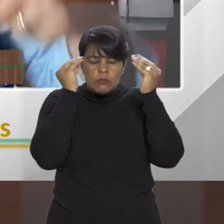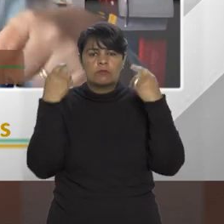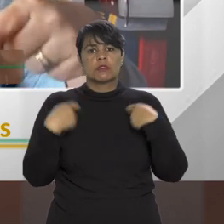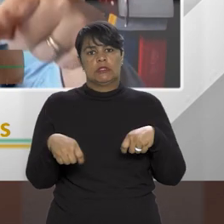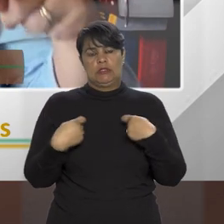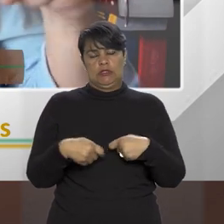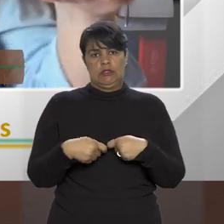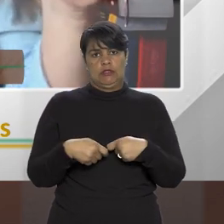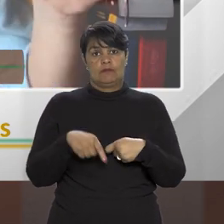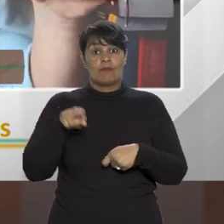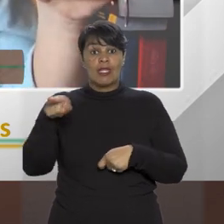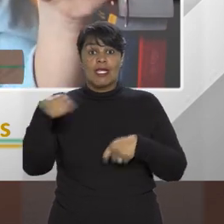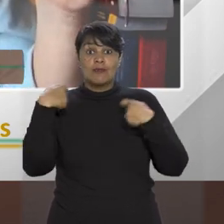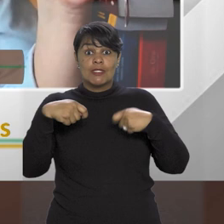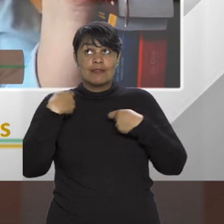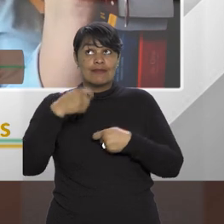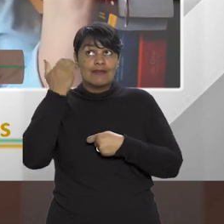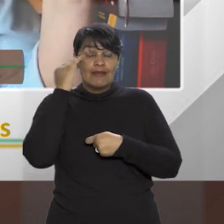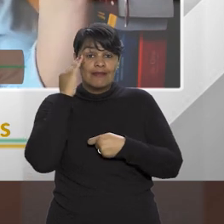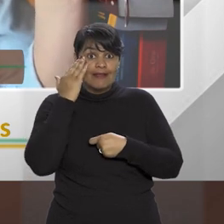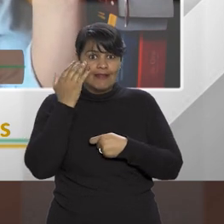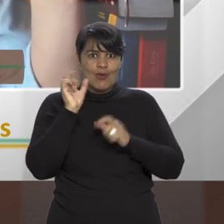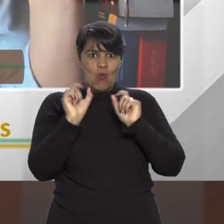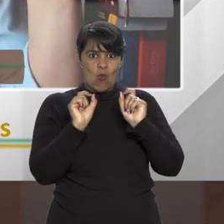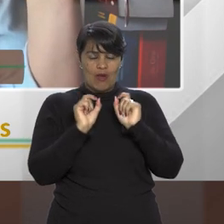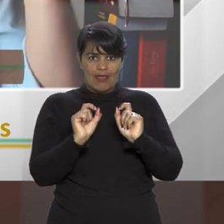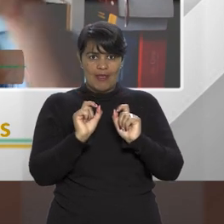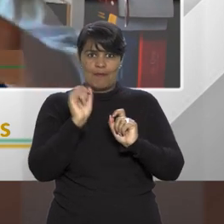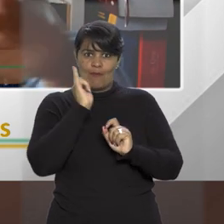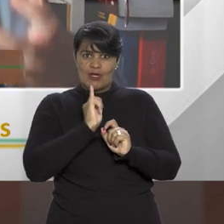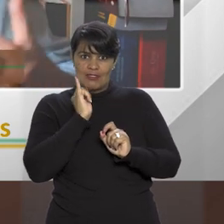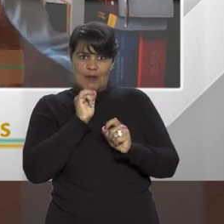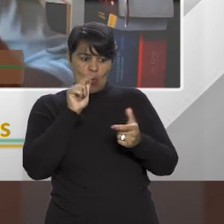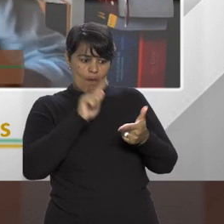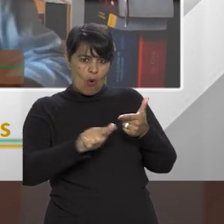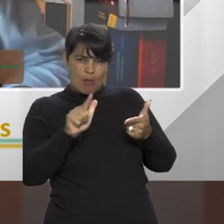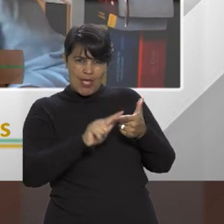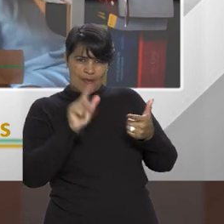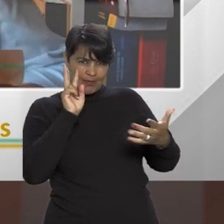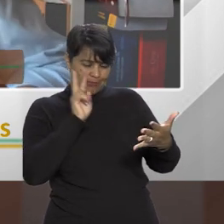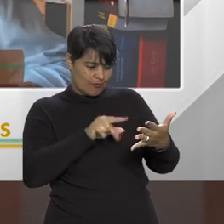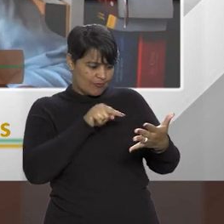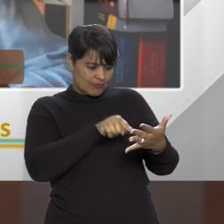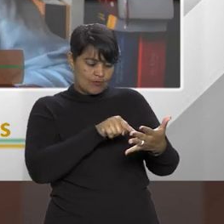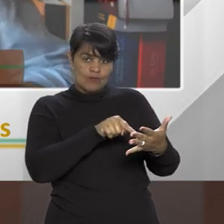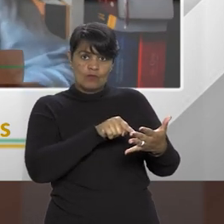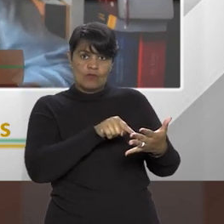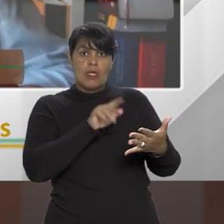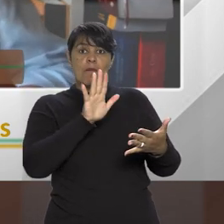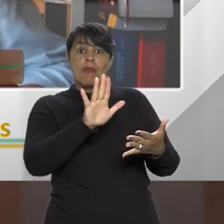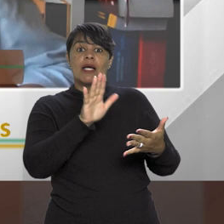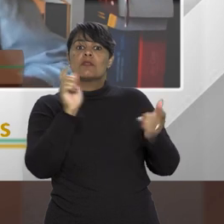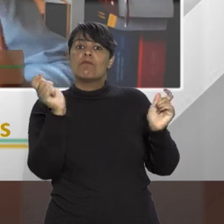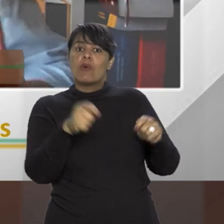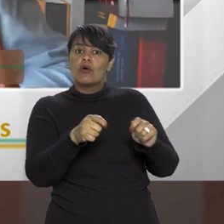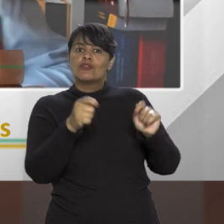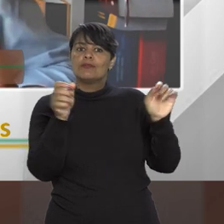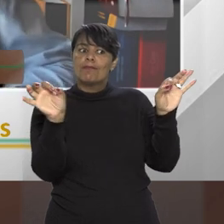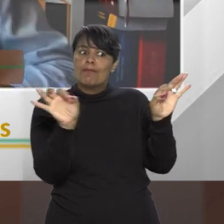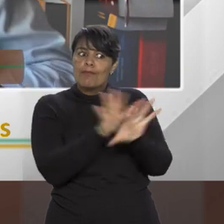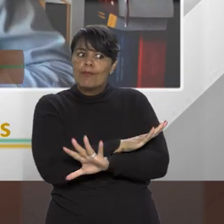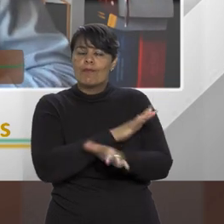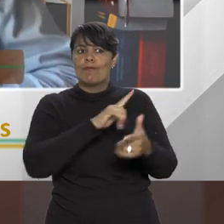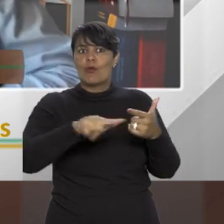não necessariamente pelo judiciário. Ou seja, ela tem que perceber que a caixa de ferramentas de solução do problema é